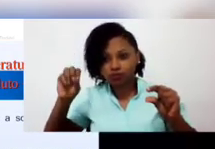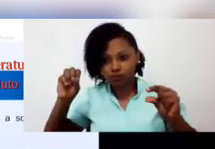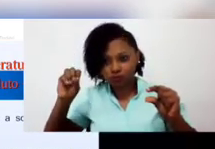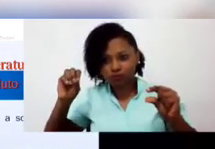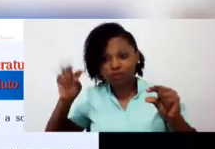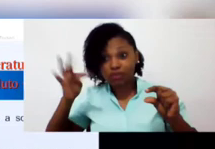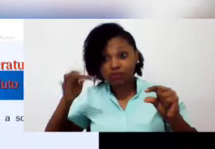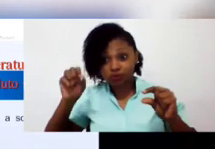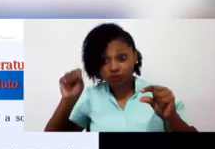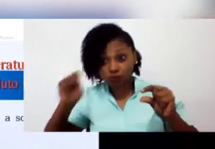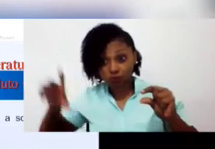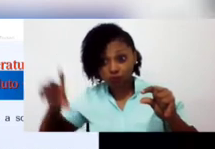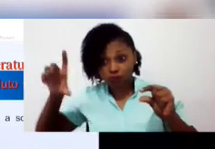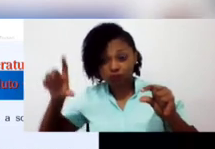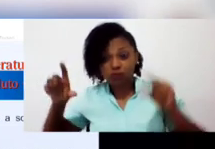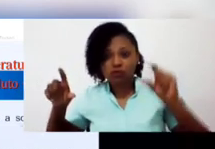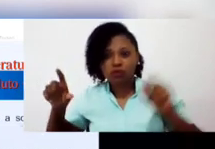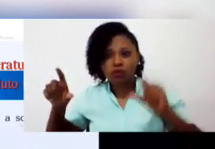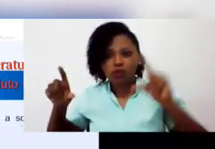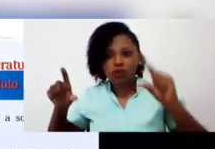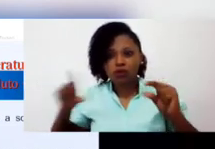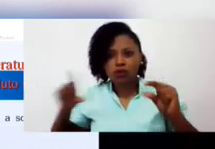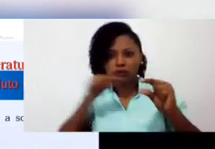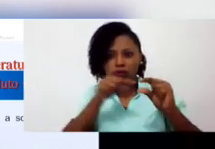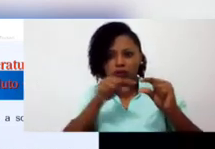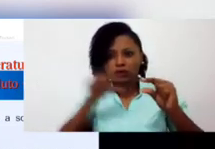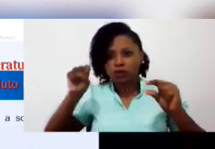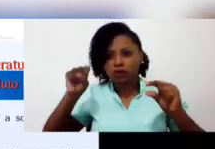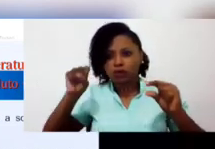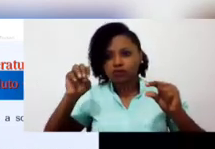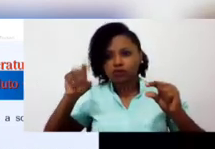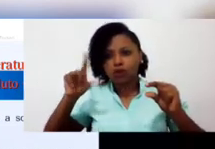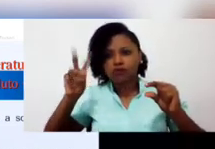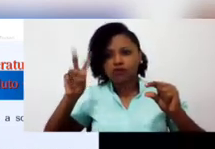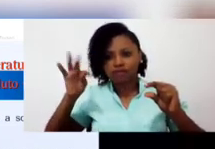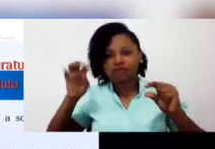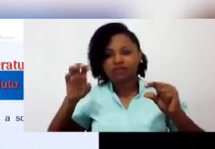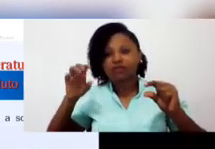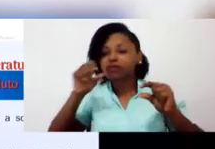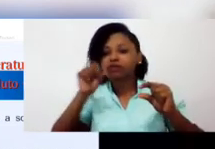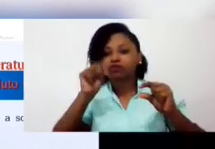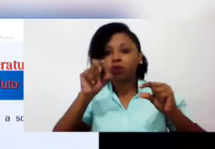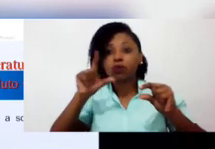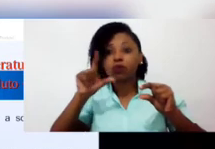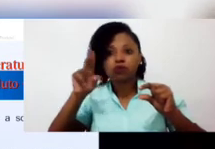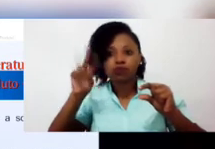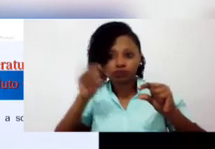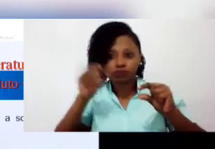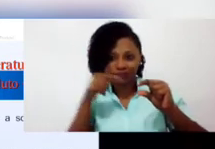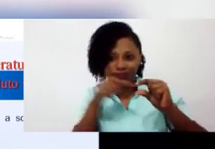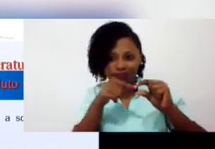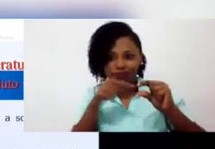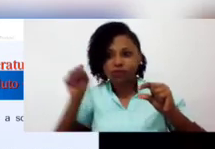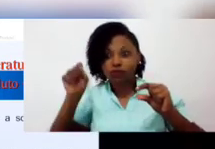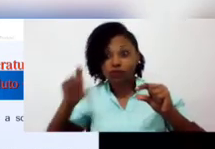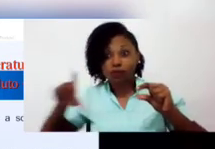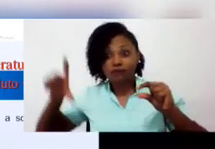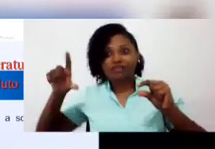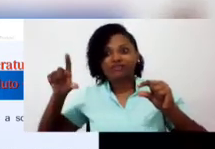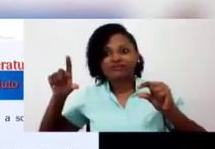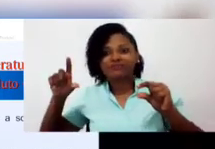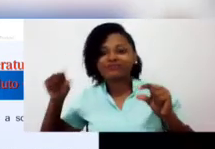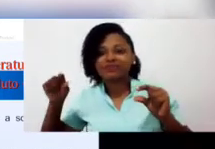mesma forma a gente percebe aqui, ó, o solvente puro entra em ebulição primeiro que a solução a uma mesma pressão. Agora, o que